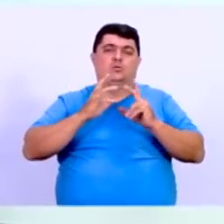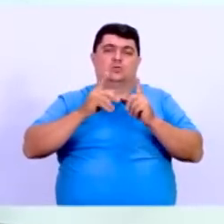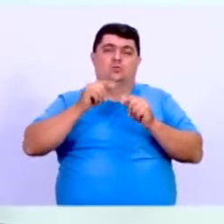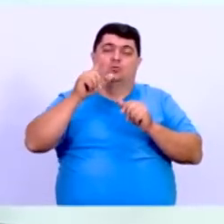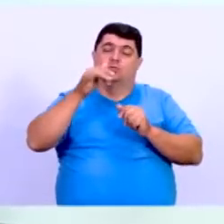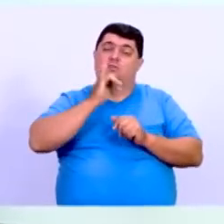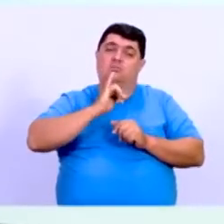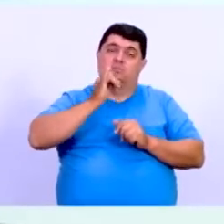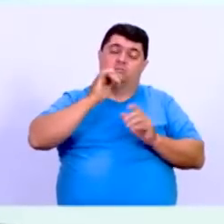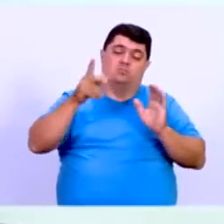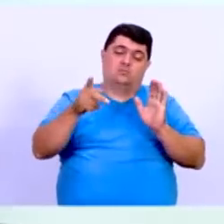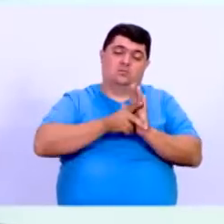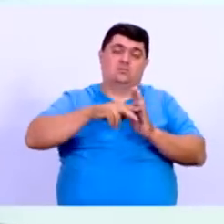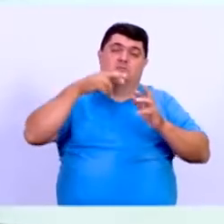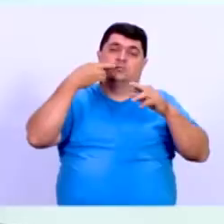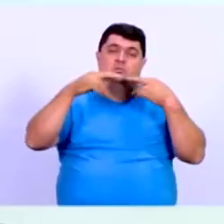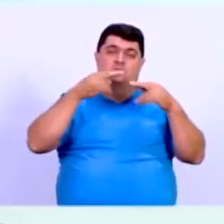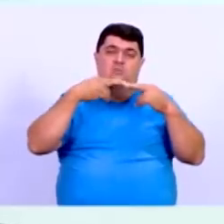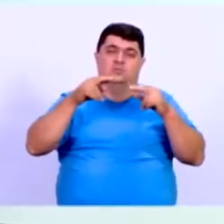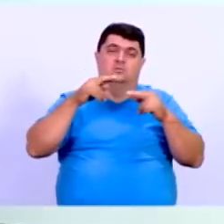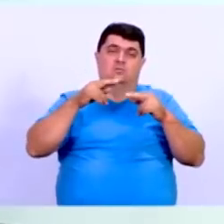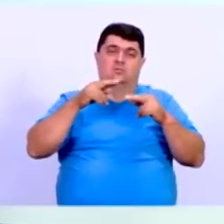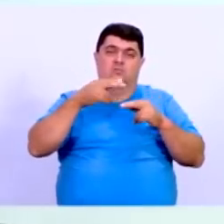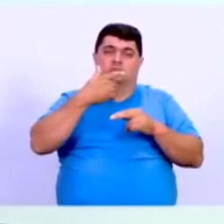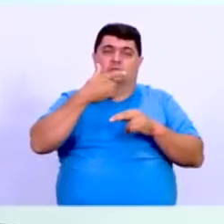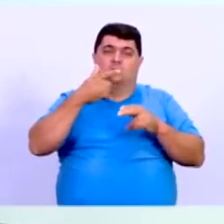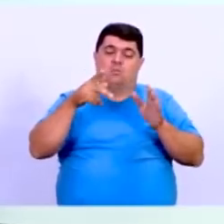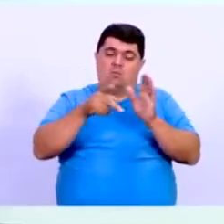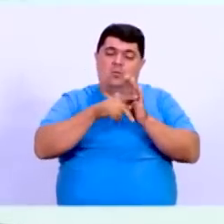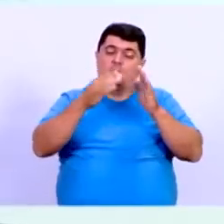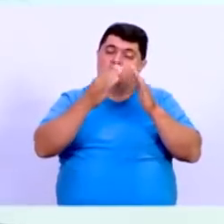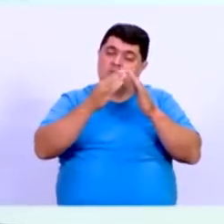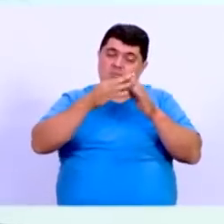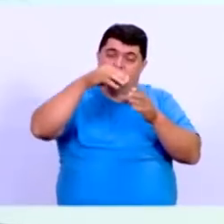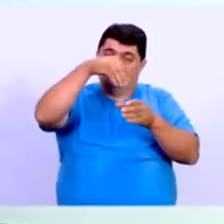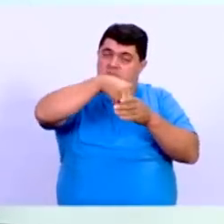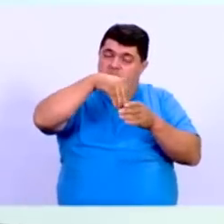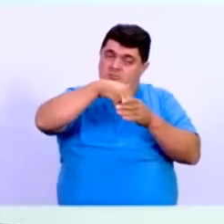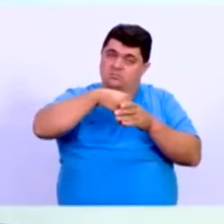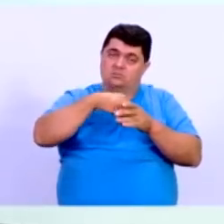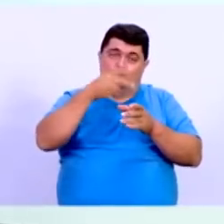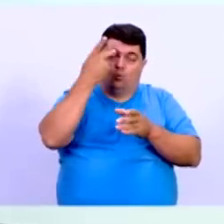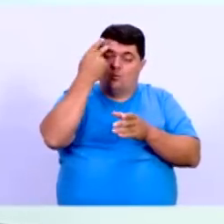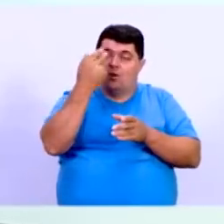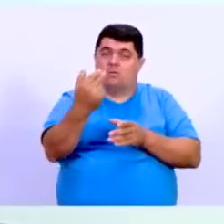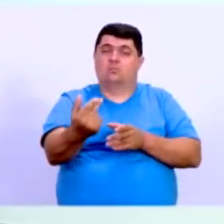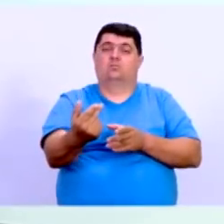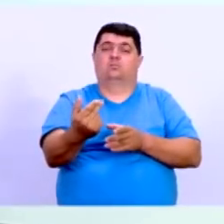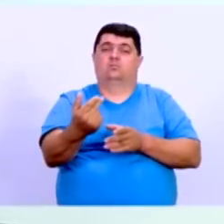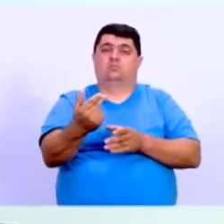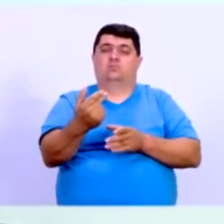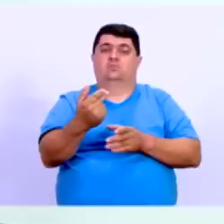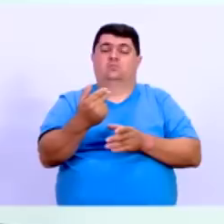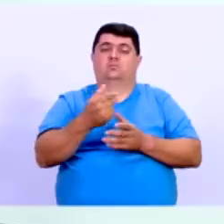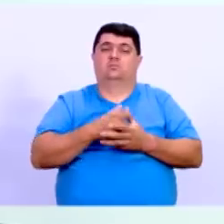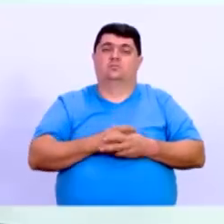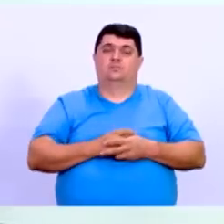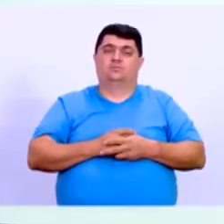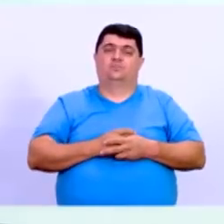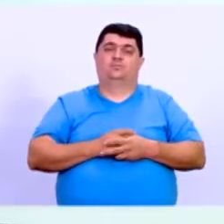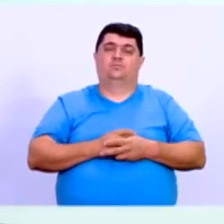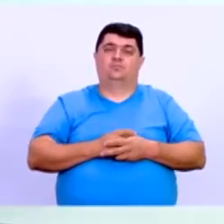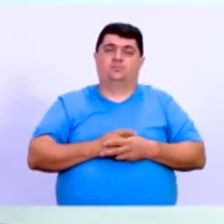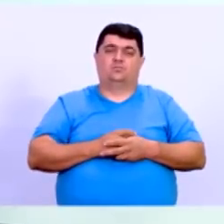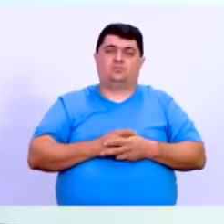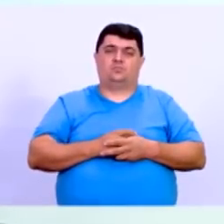são exemplos de redes de computadores no teu ambiente de, né, moradia, no teu ambiente ali, né, residencial, tá bom? Até